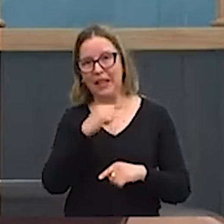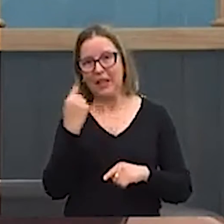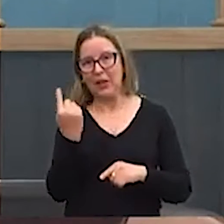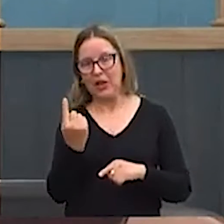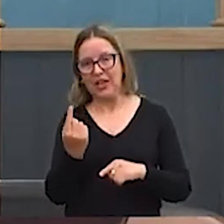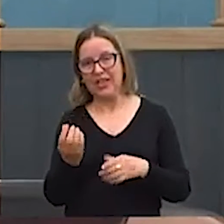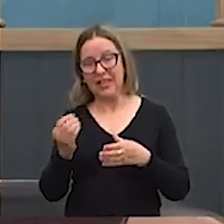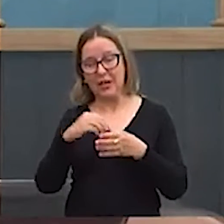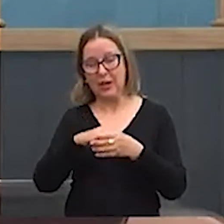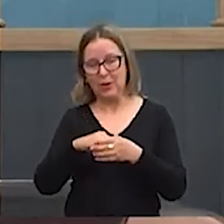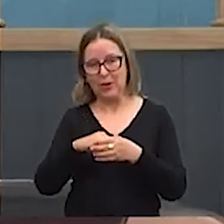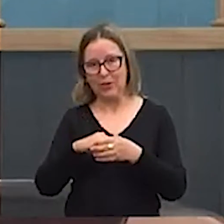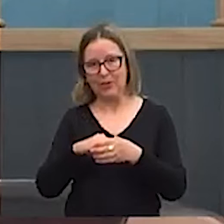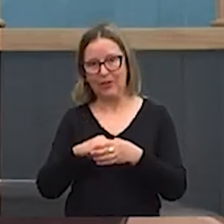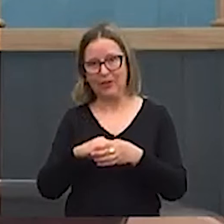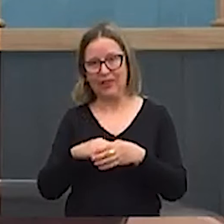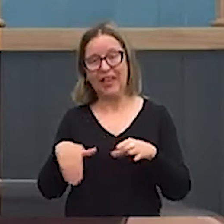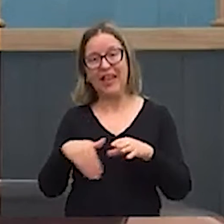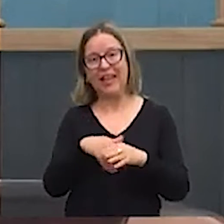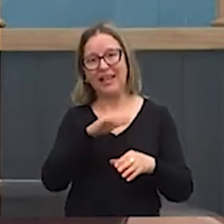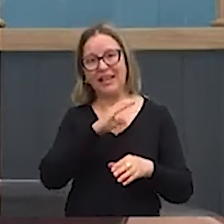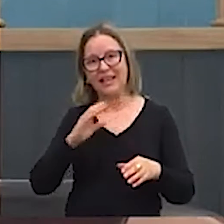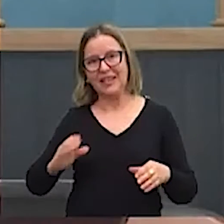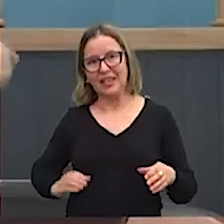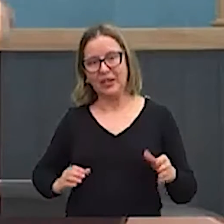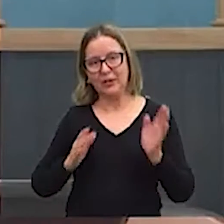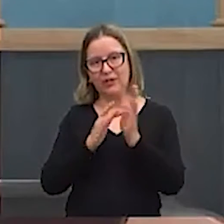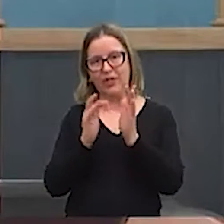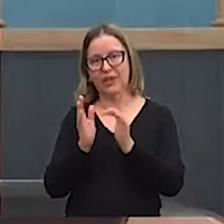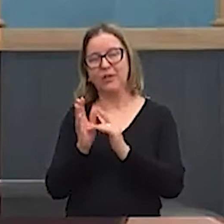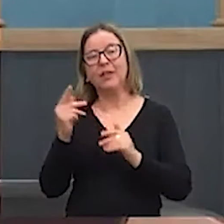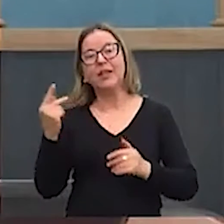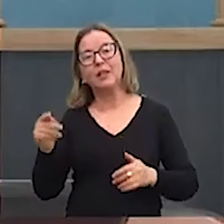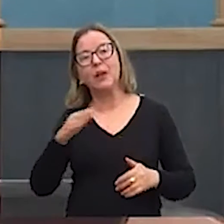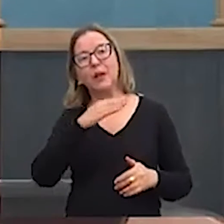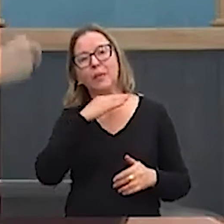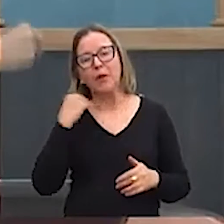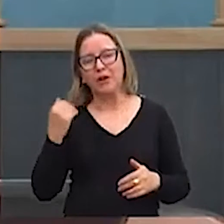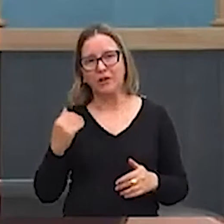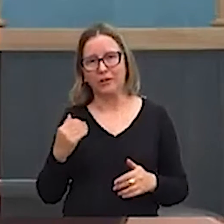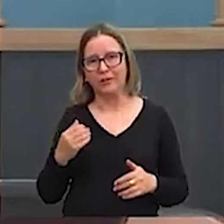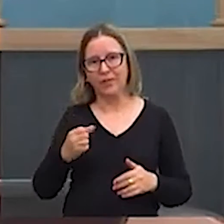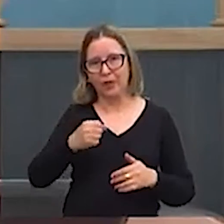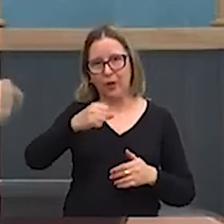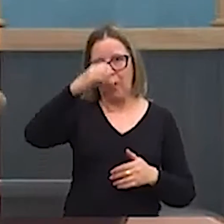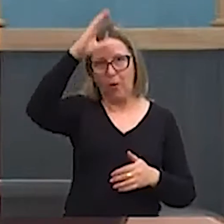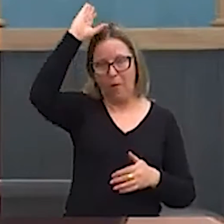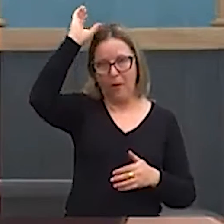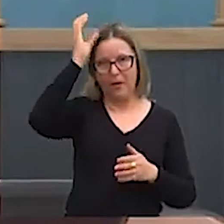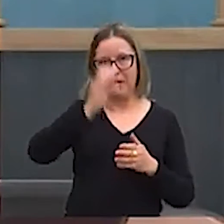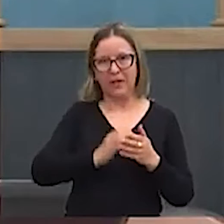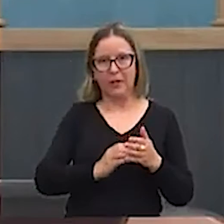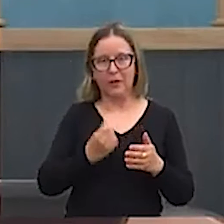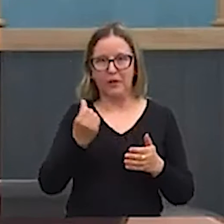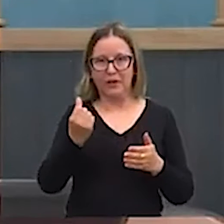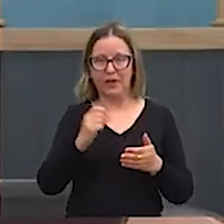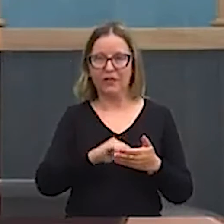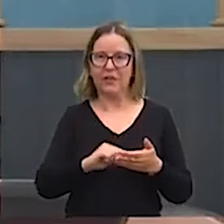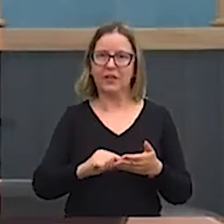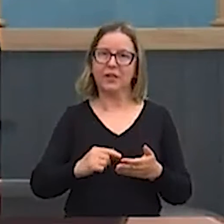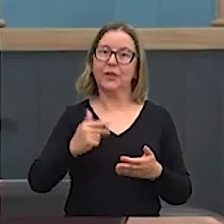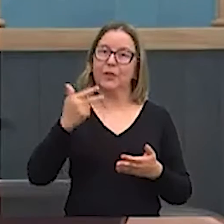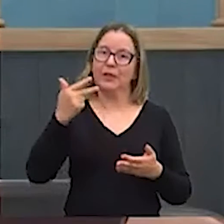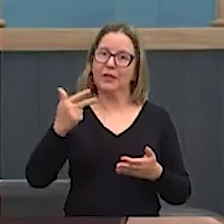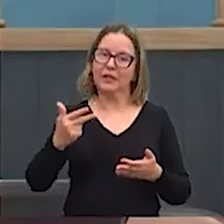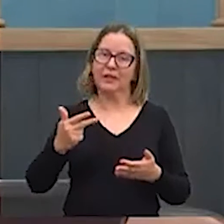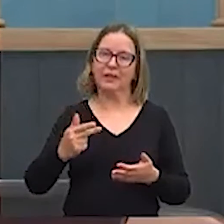Jesus na sua morte. Vamos para Romanos capítulo 6, versículo 3. Romanos 6,